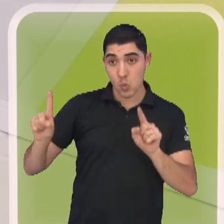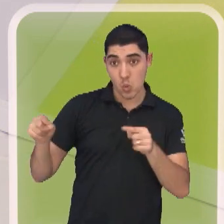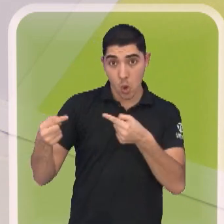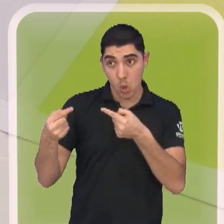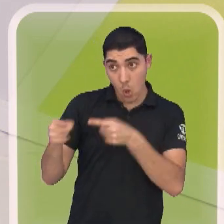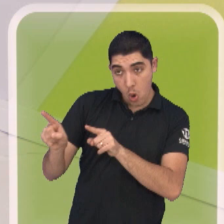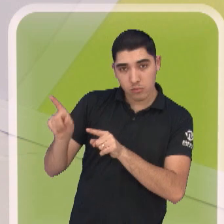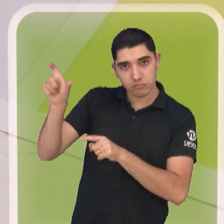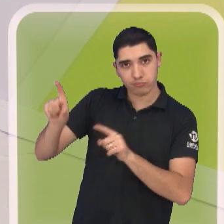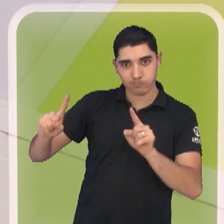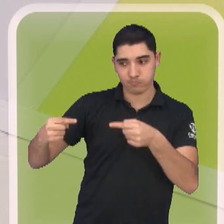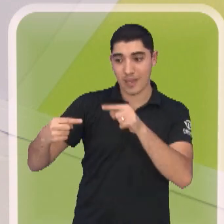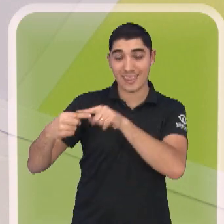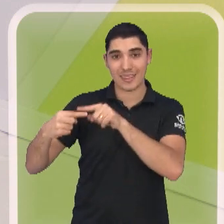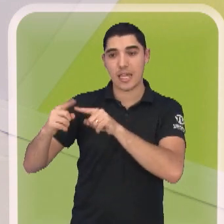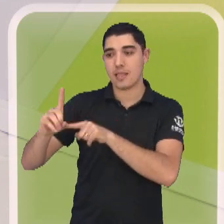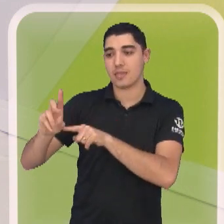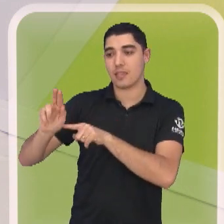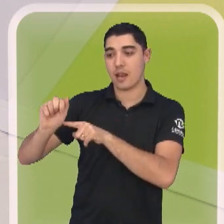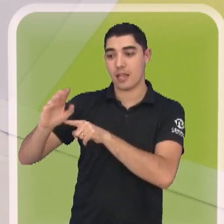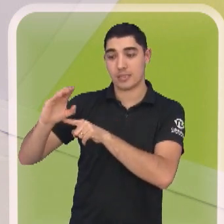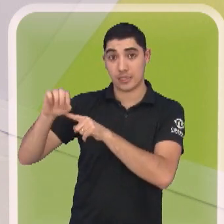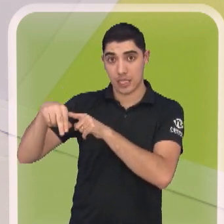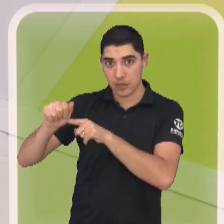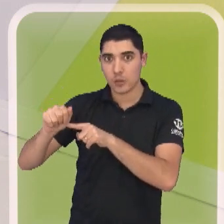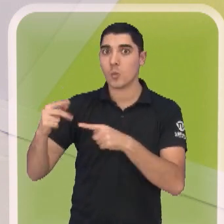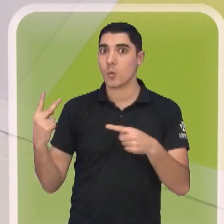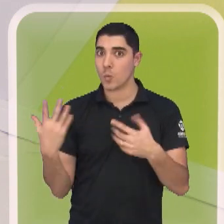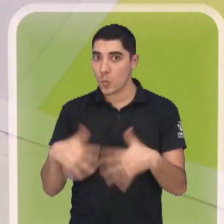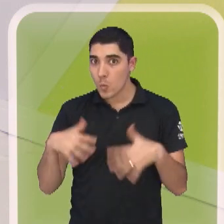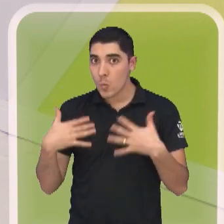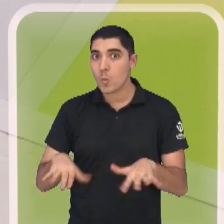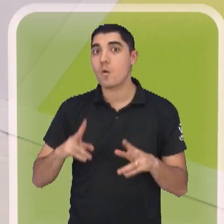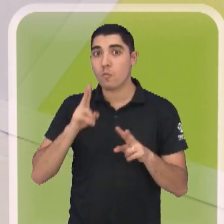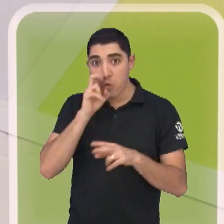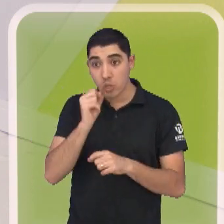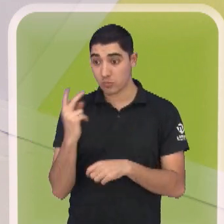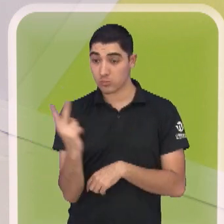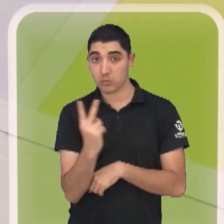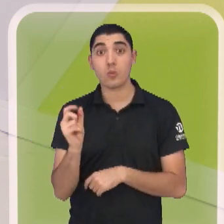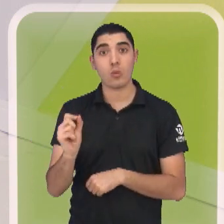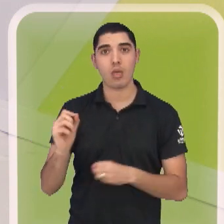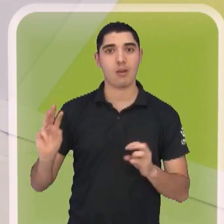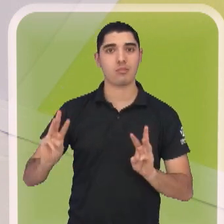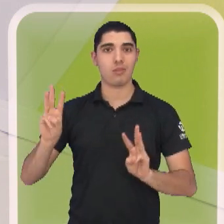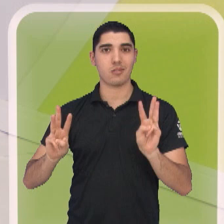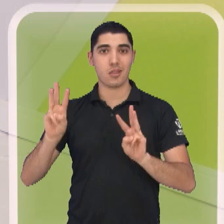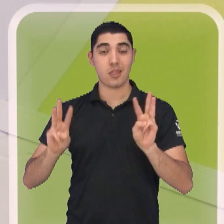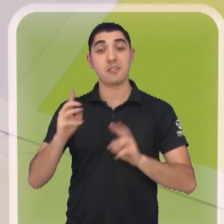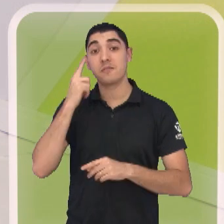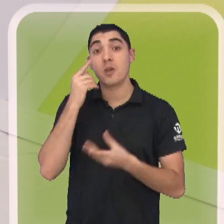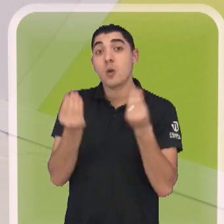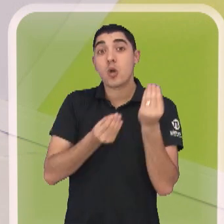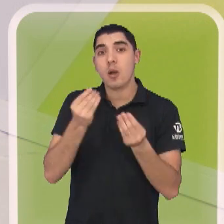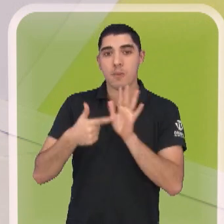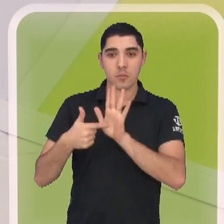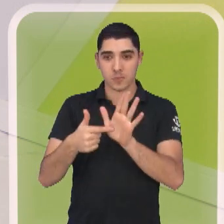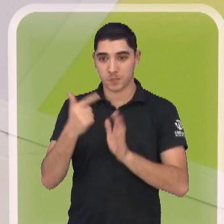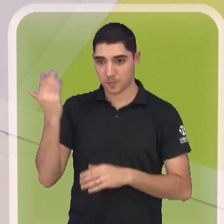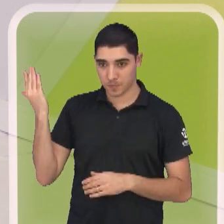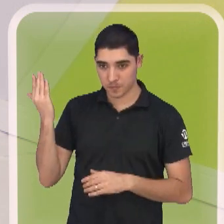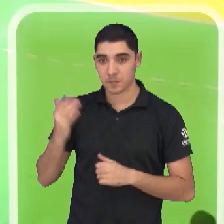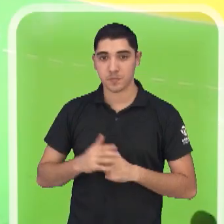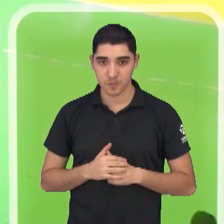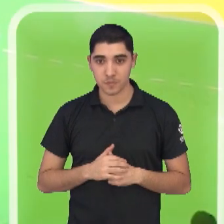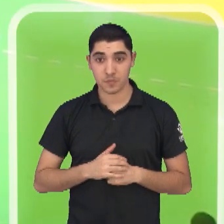os donos da casa o Dracena a partir foi eletrizante terminou três a três vamos ver como é que foram os gols coloca Mateus